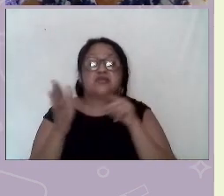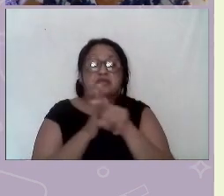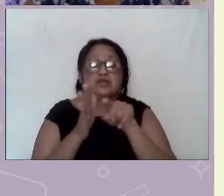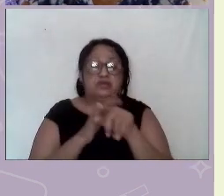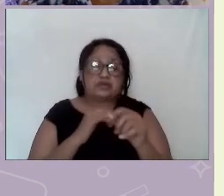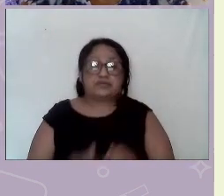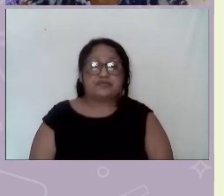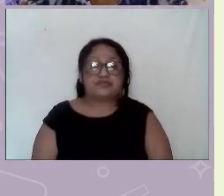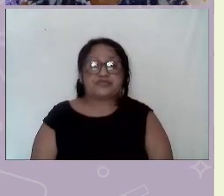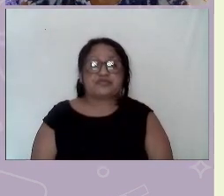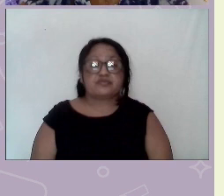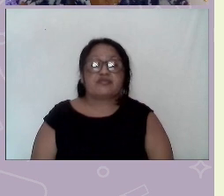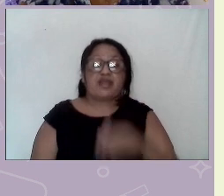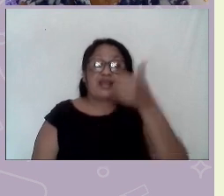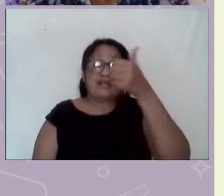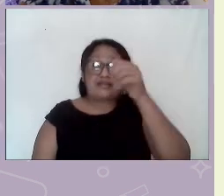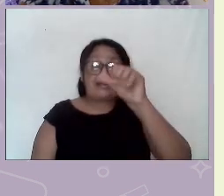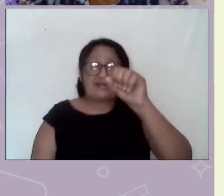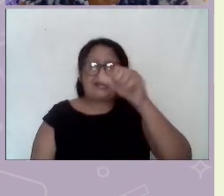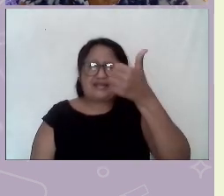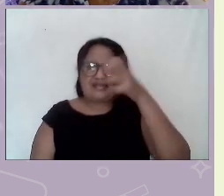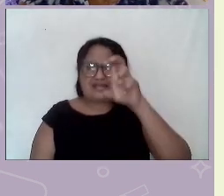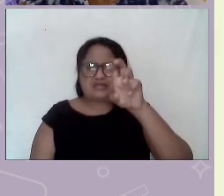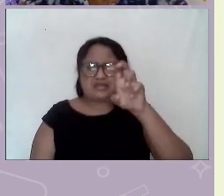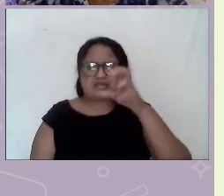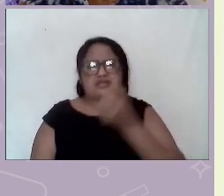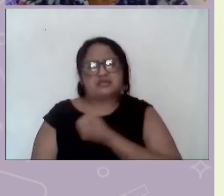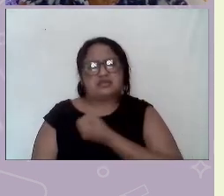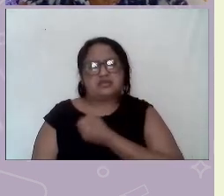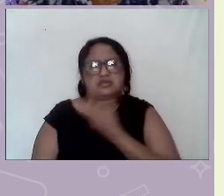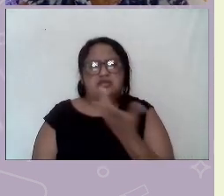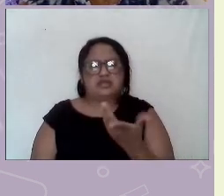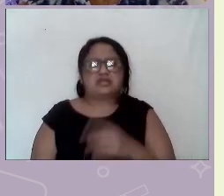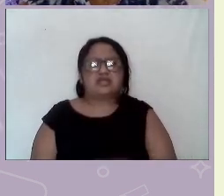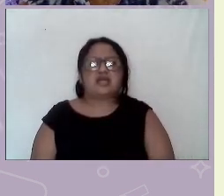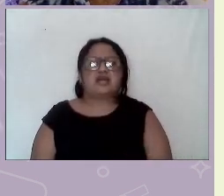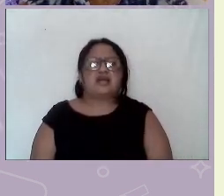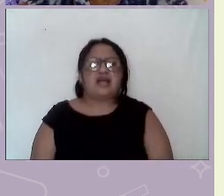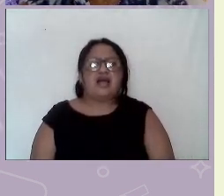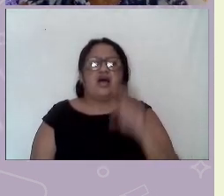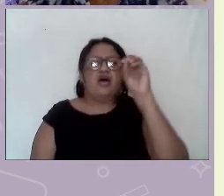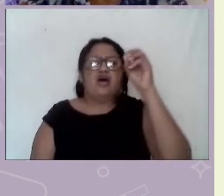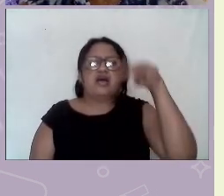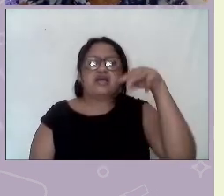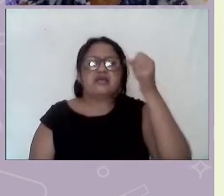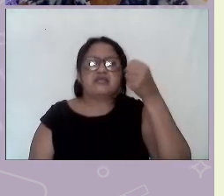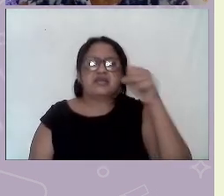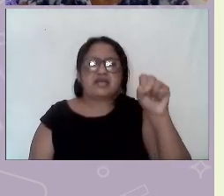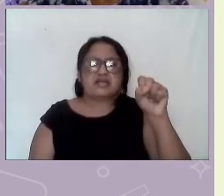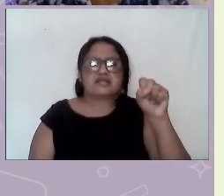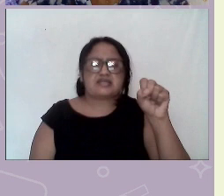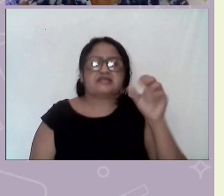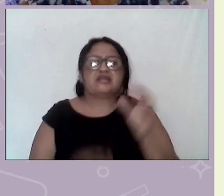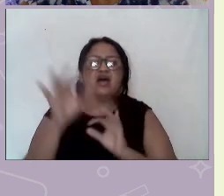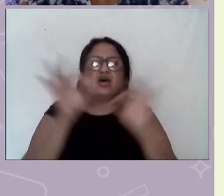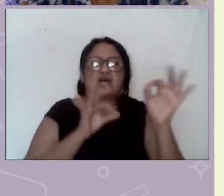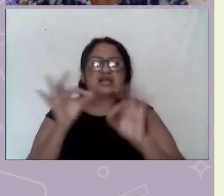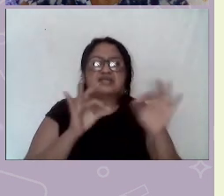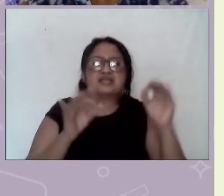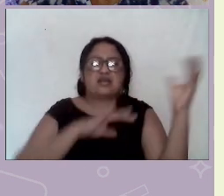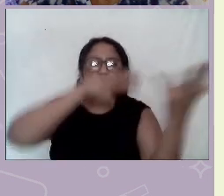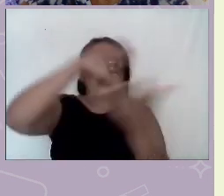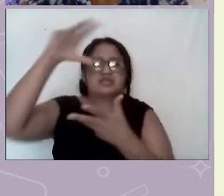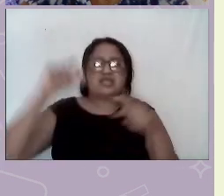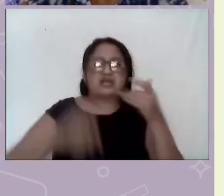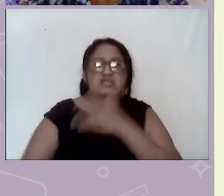décima quinta a OMS Organização Mundial de Saúde em um guia de orientação recomenda o